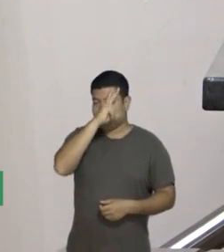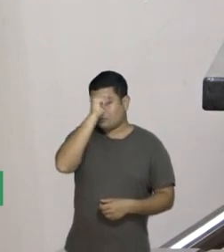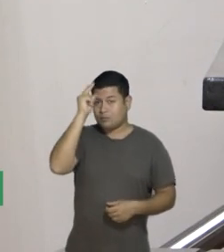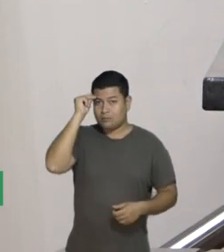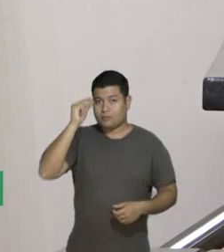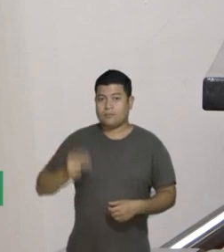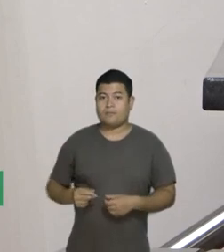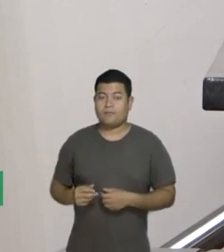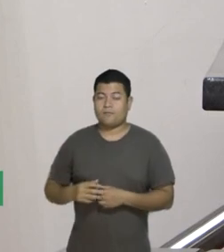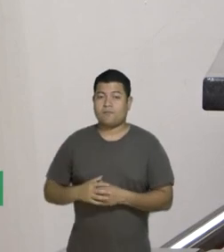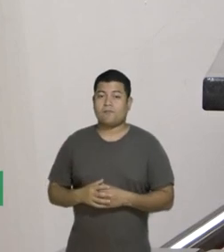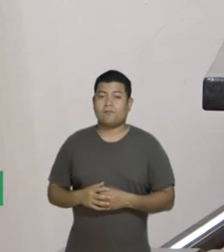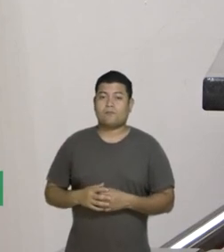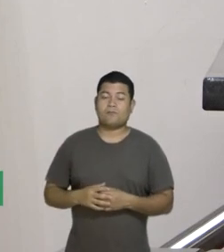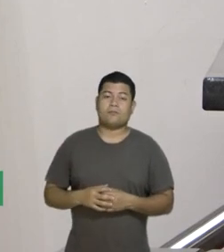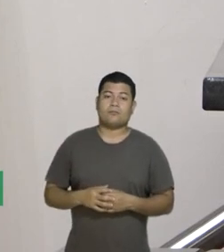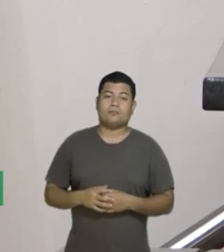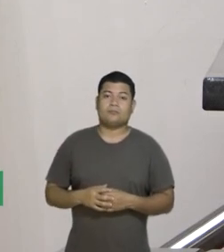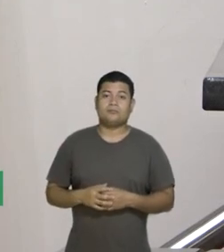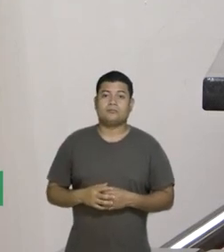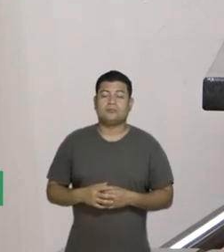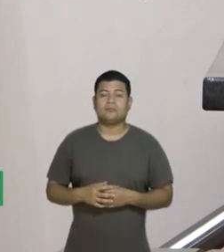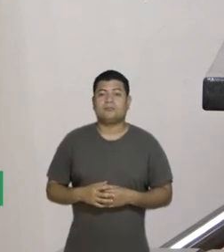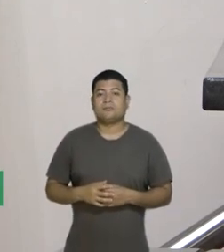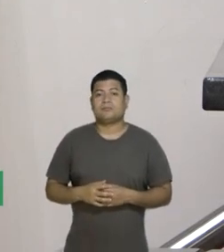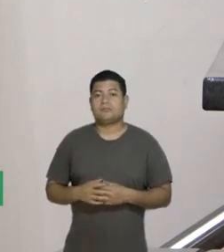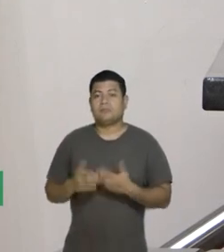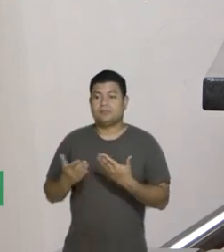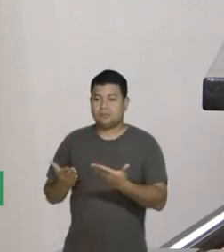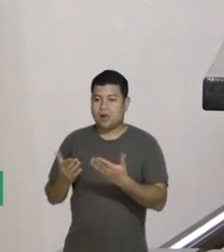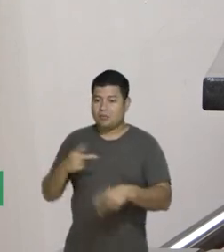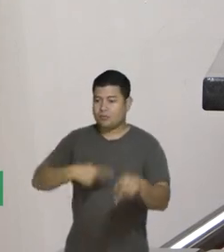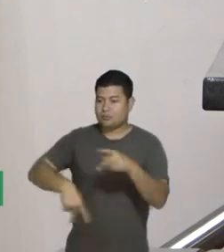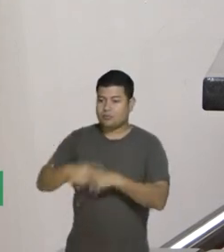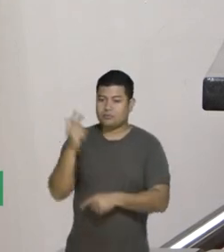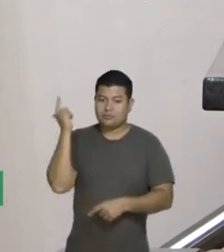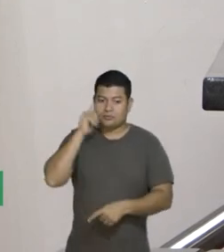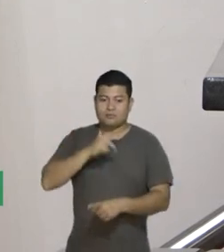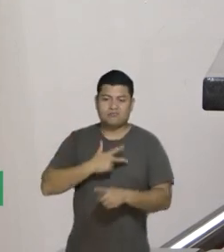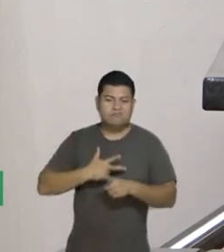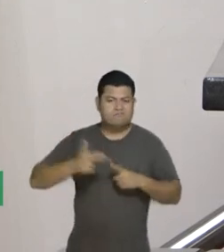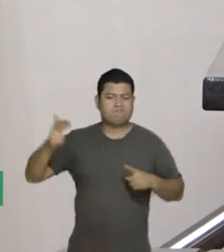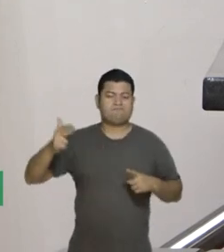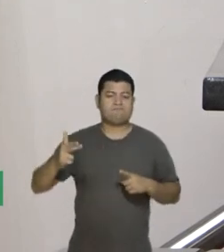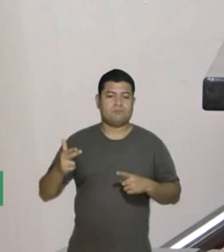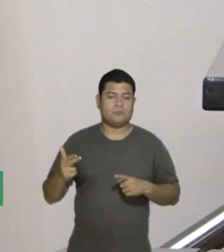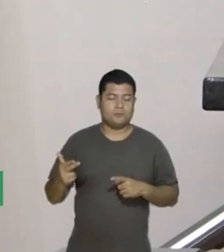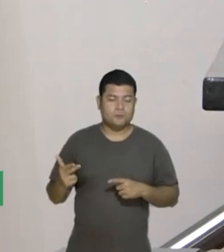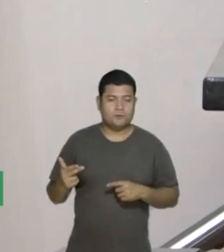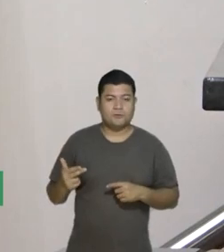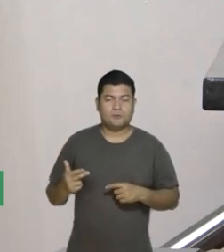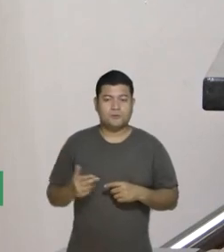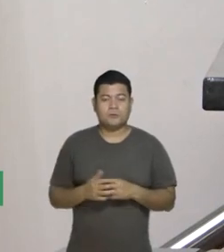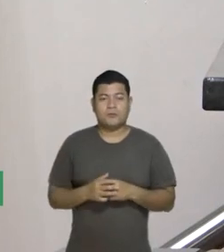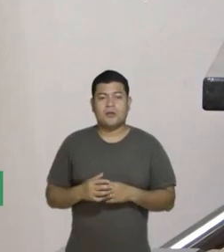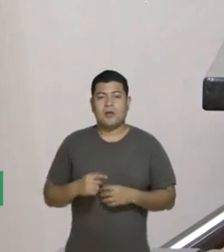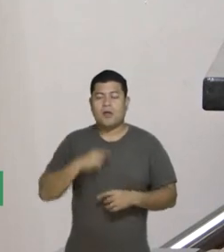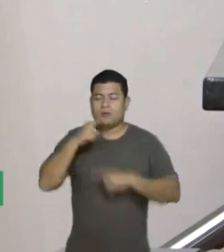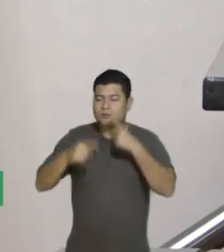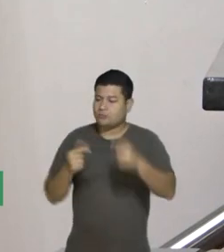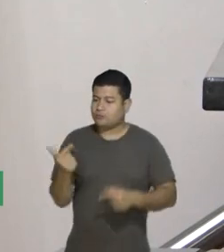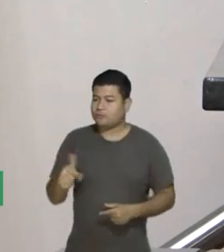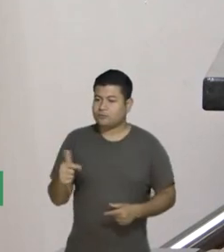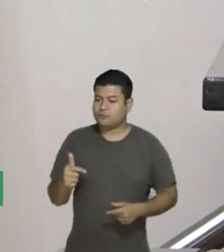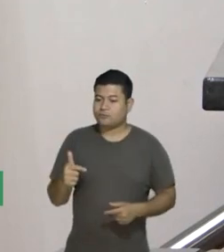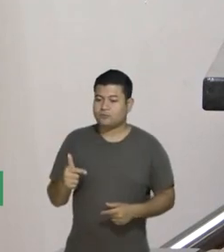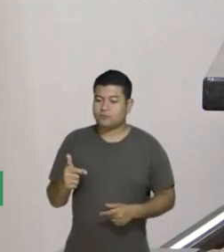Porto Belo, Sérgio Guimarães, e o povo se superou. A superação do nosso povo de Santa Catarina, não tenho dúvidas que vai